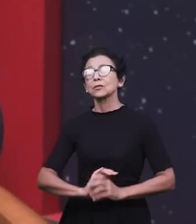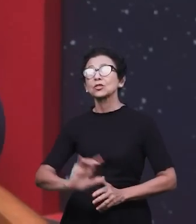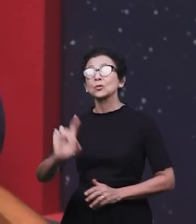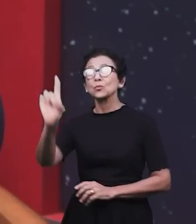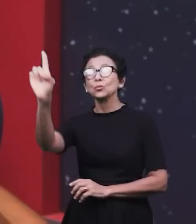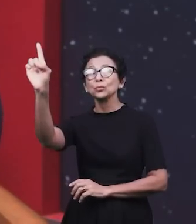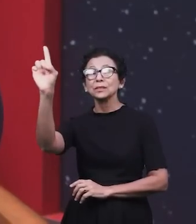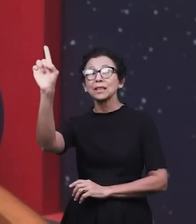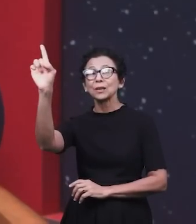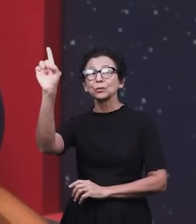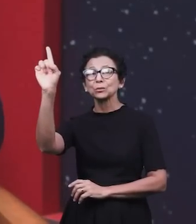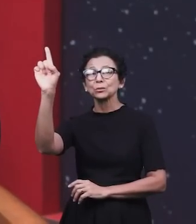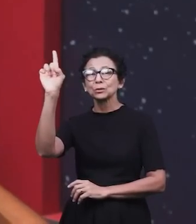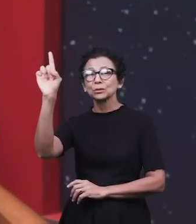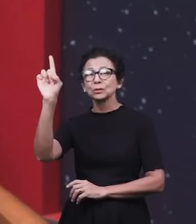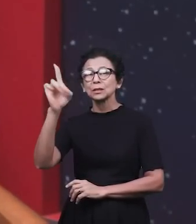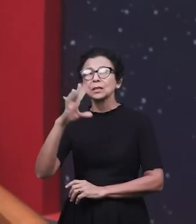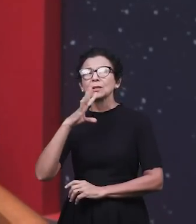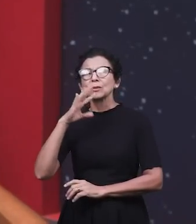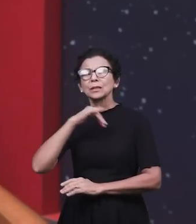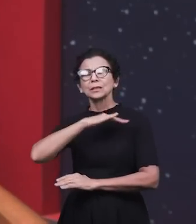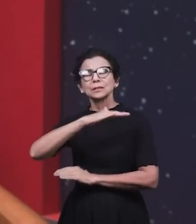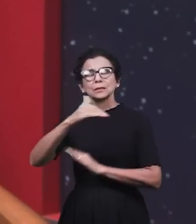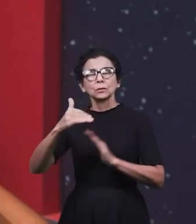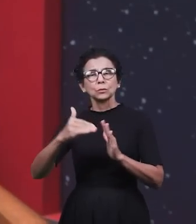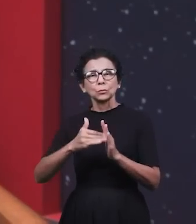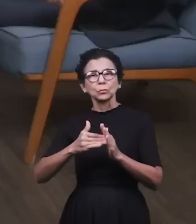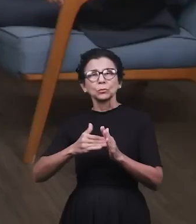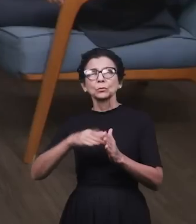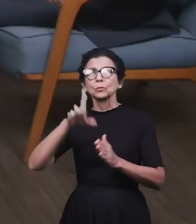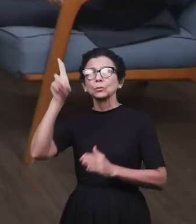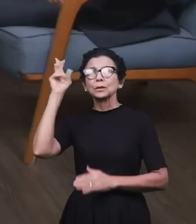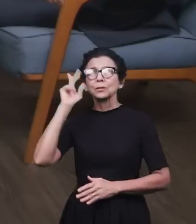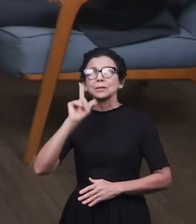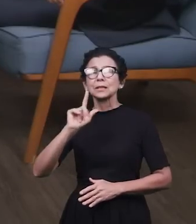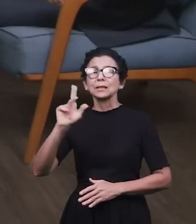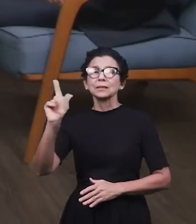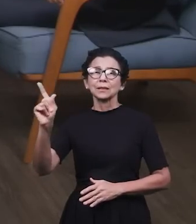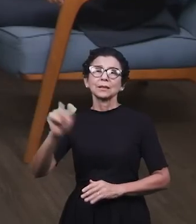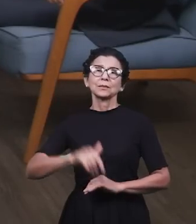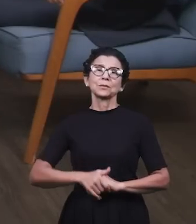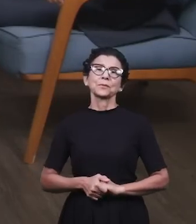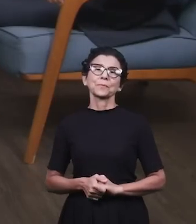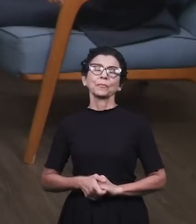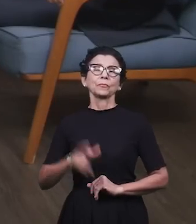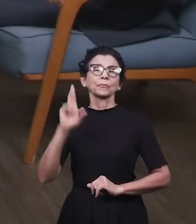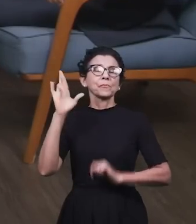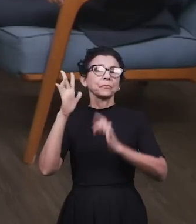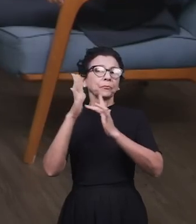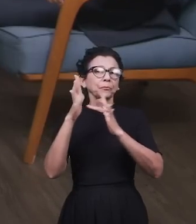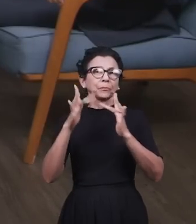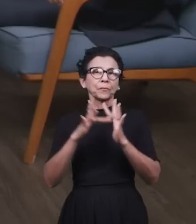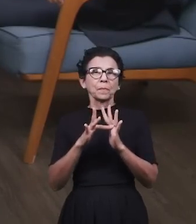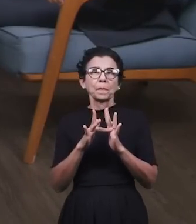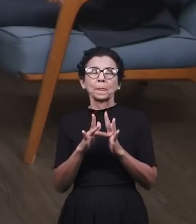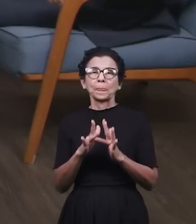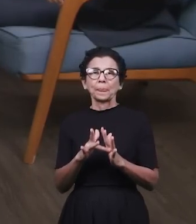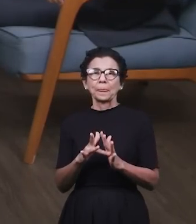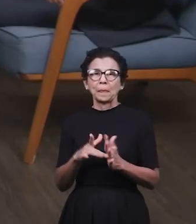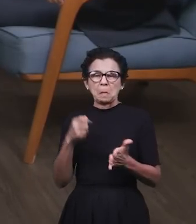coisas, que é infalível, que é eterno. Esse é o governo do Senhor Jesus. Um governo que não nos